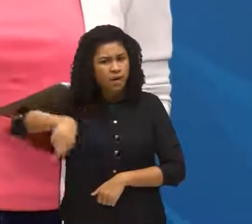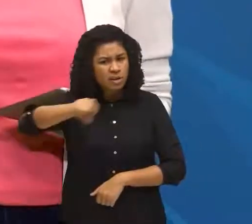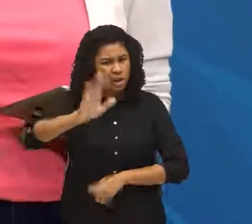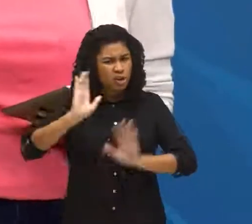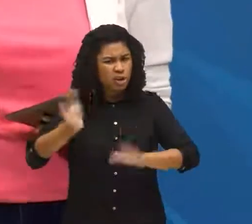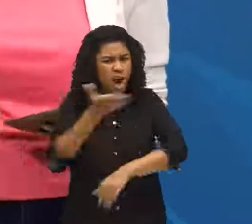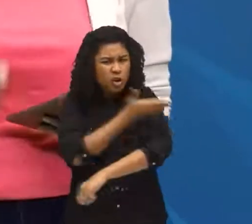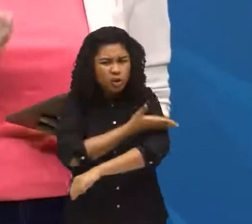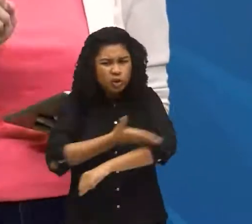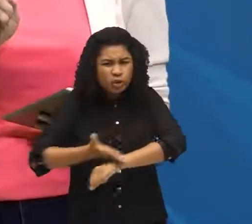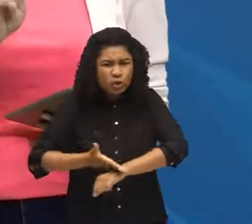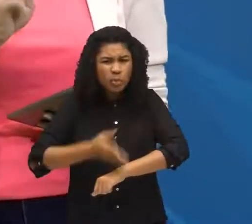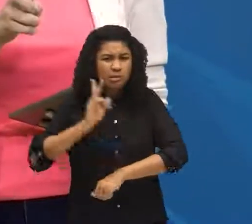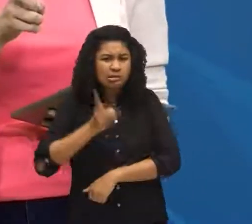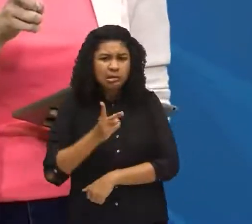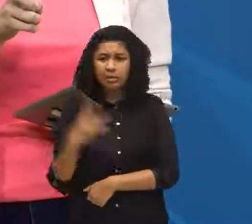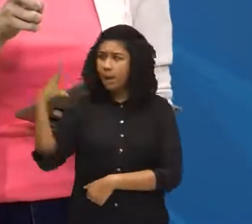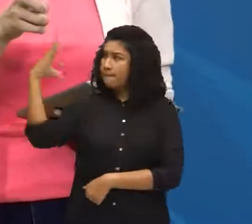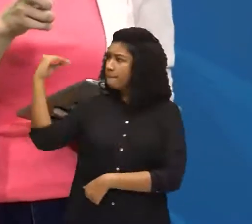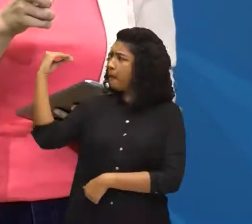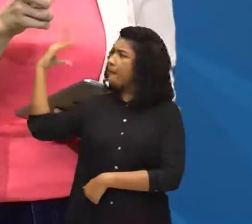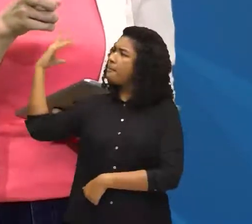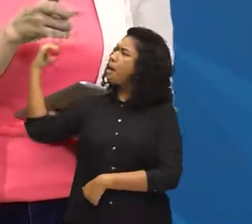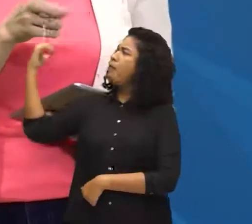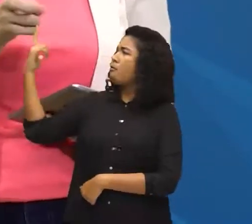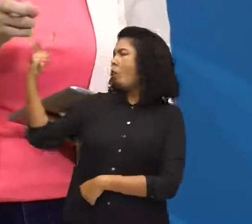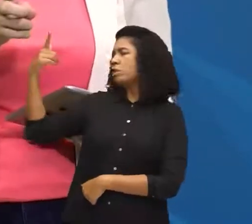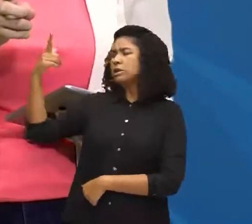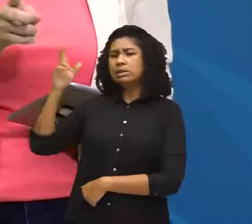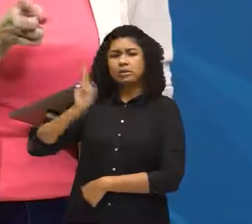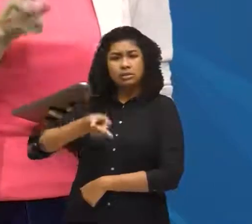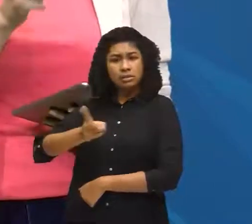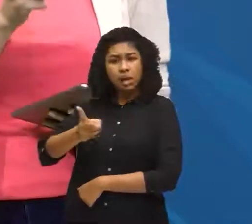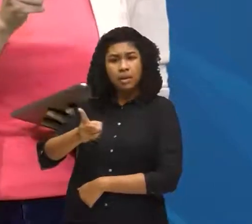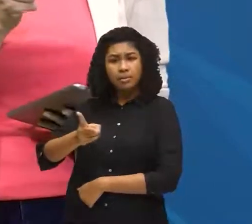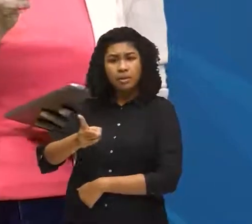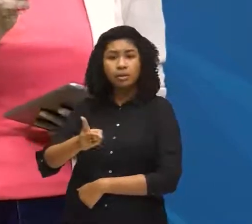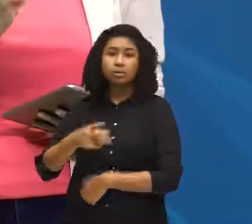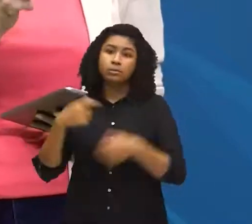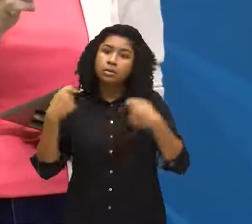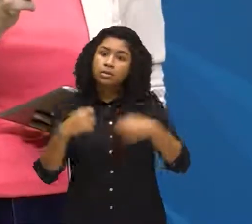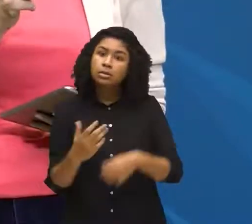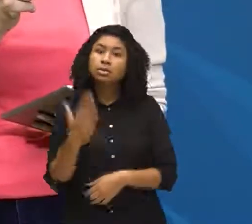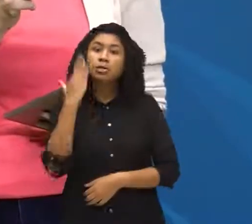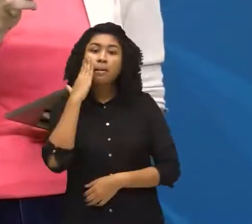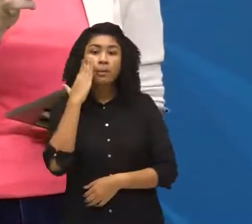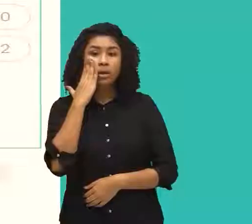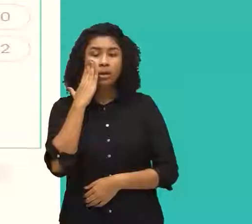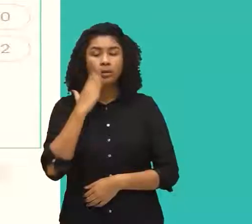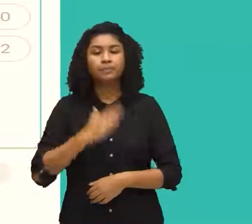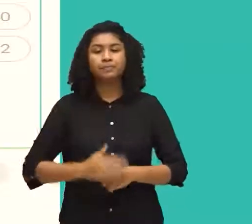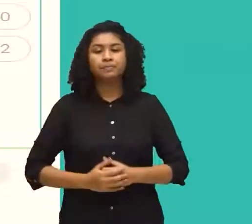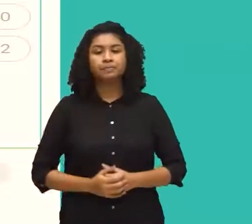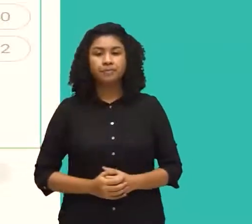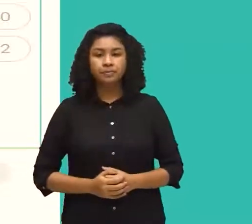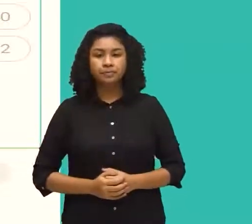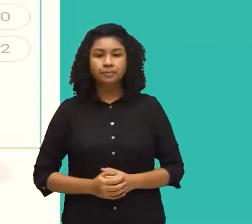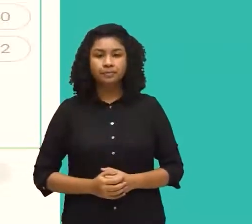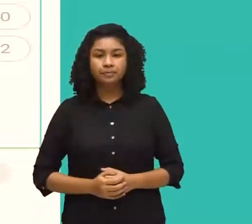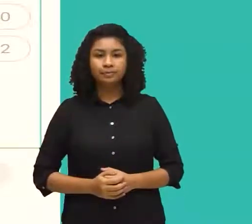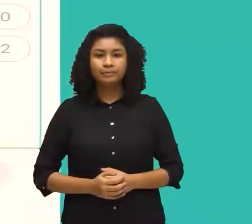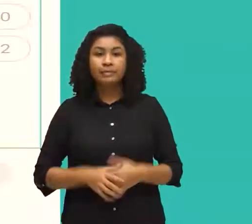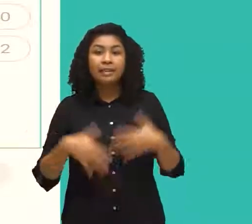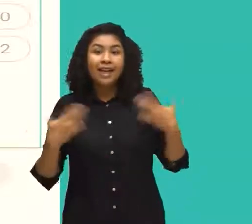tirar selfies, saiba que essa notícia é fato ou fake. Pergunta, resposta na tela aí, quero ver quem respondeu